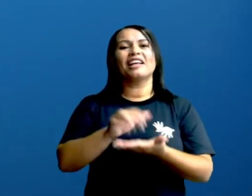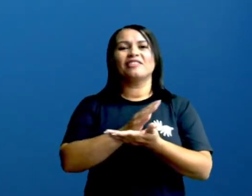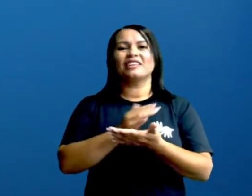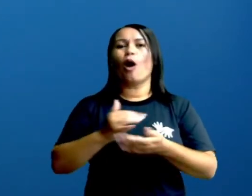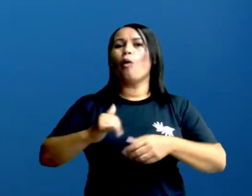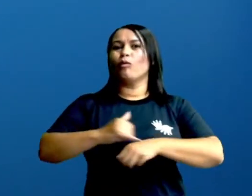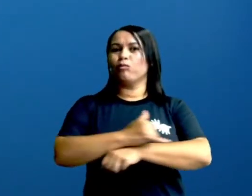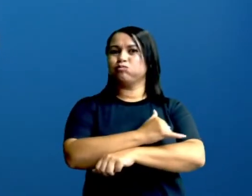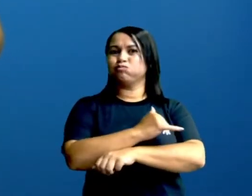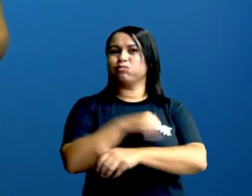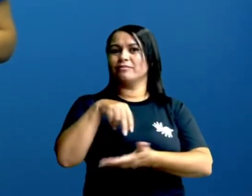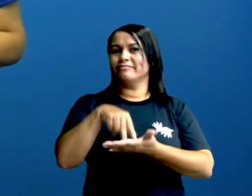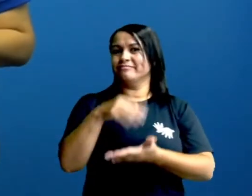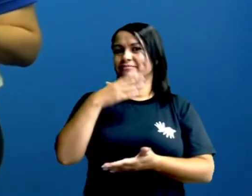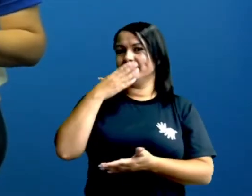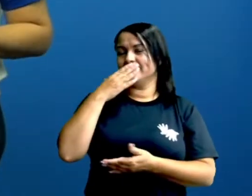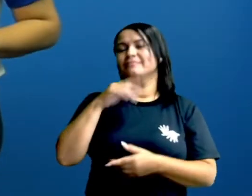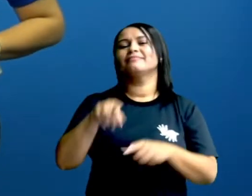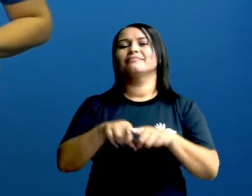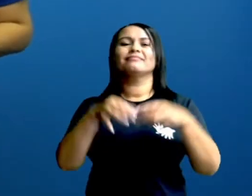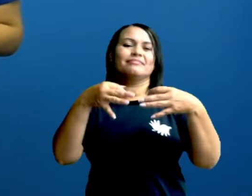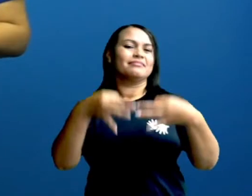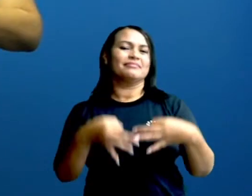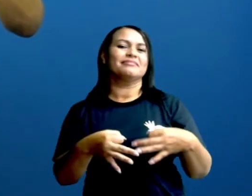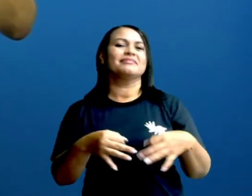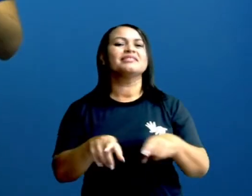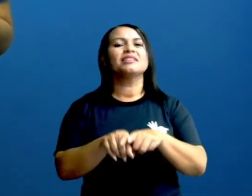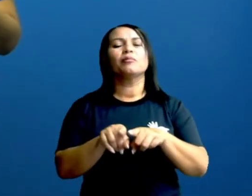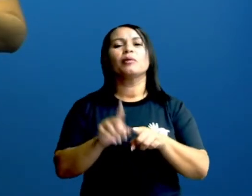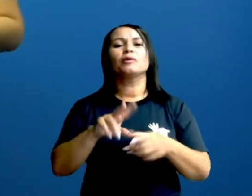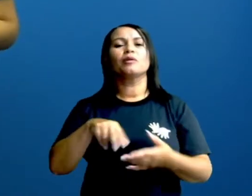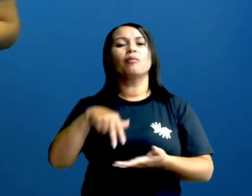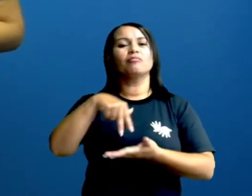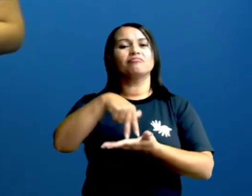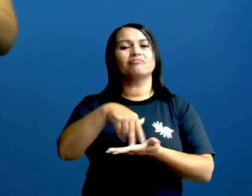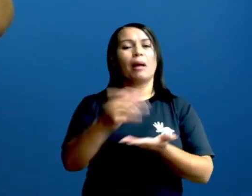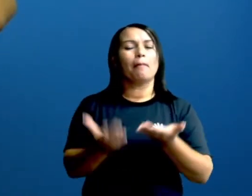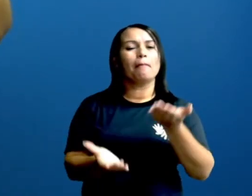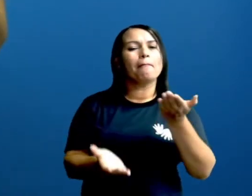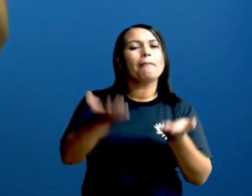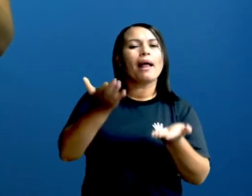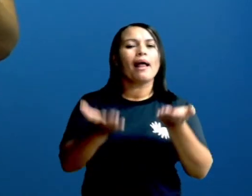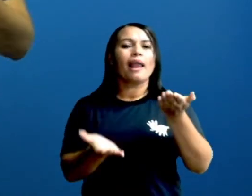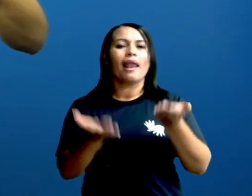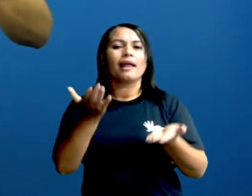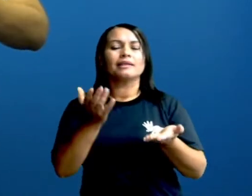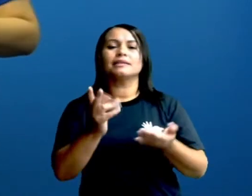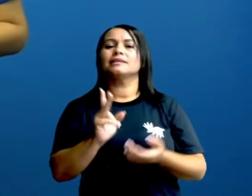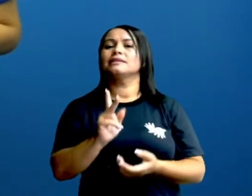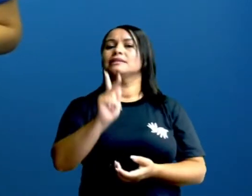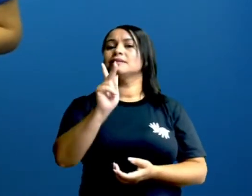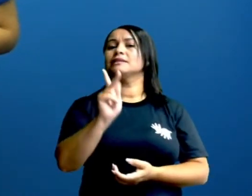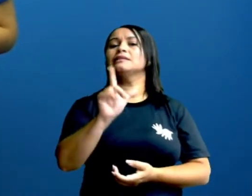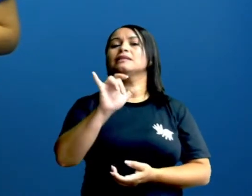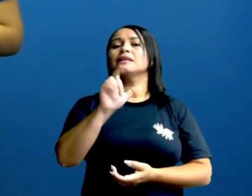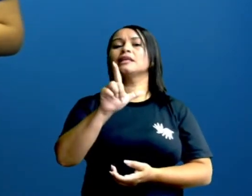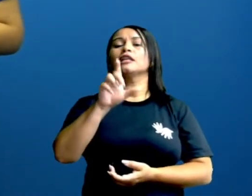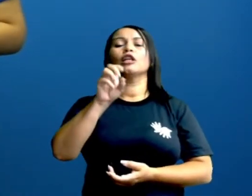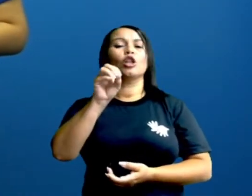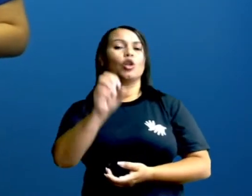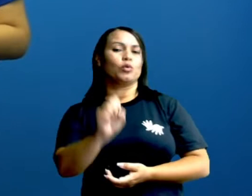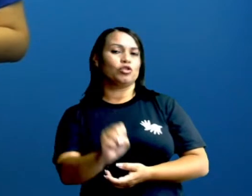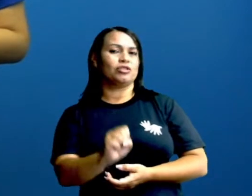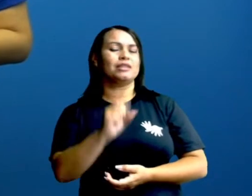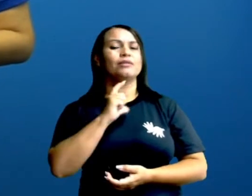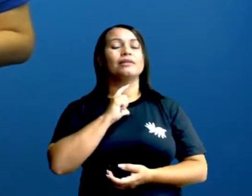lá para a balança para ver se está tudo certinho. Ou seja, quando a gente está numa balança para medir o peso, quilo, né? Quantos quilogramas nós